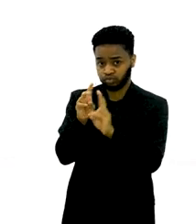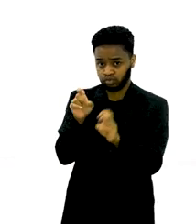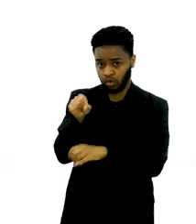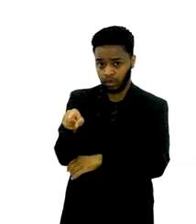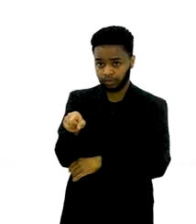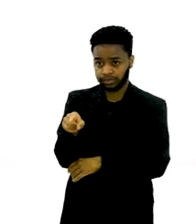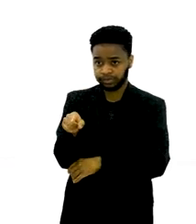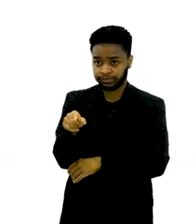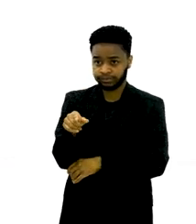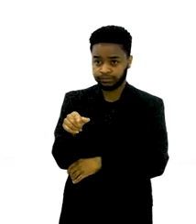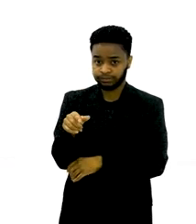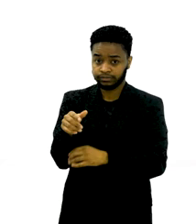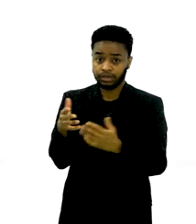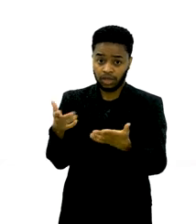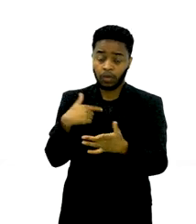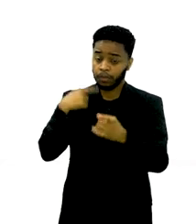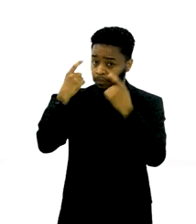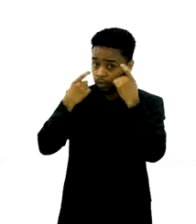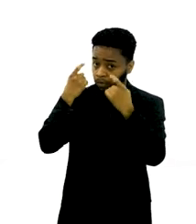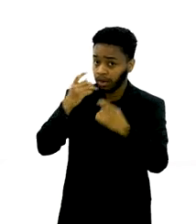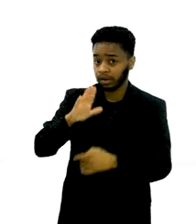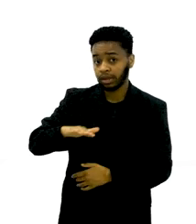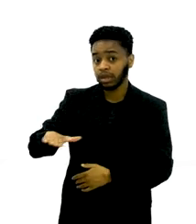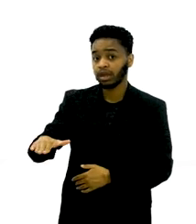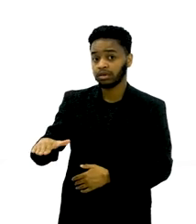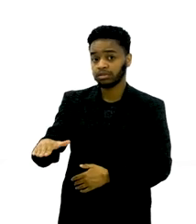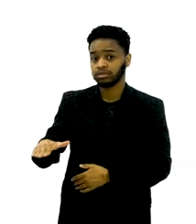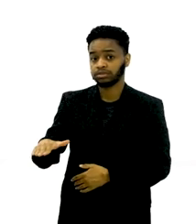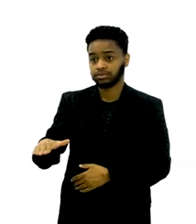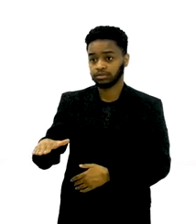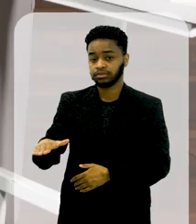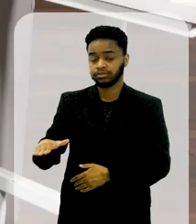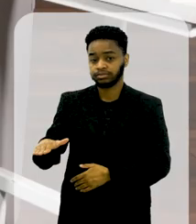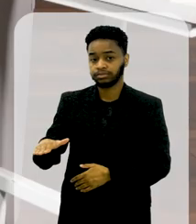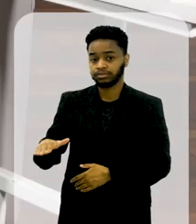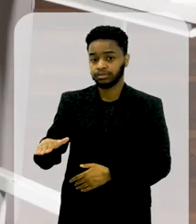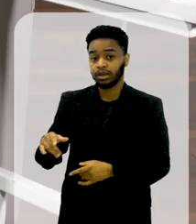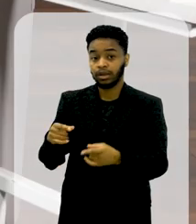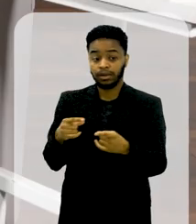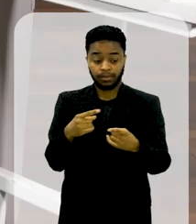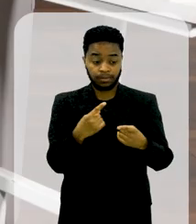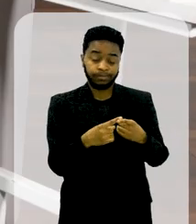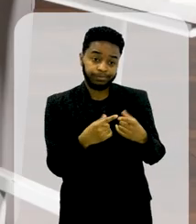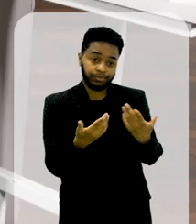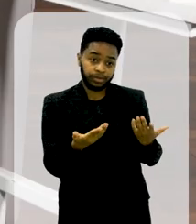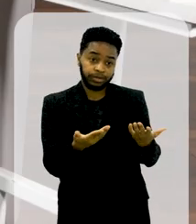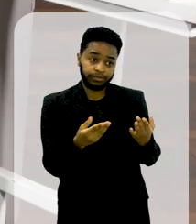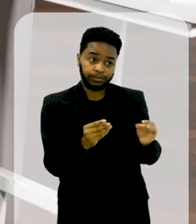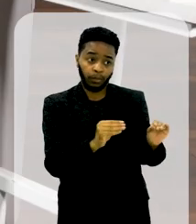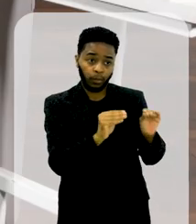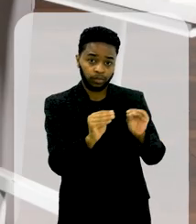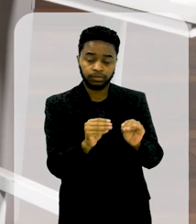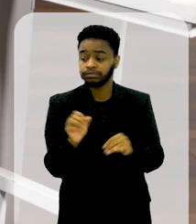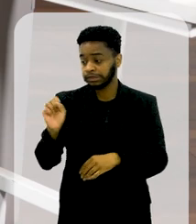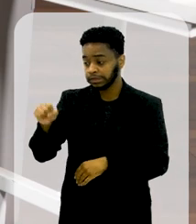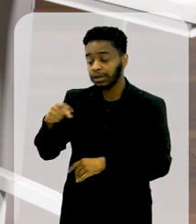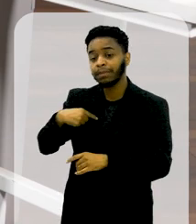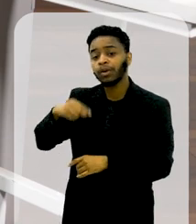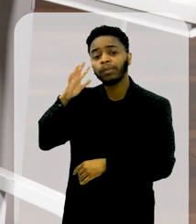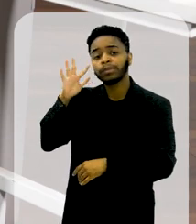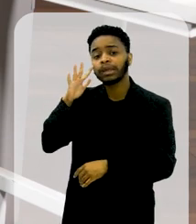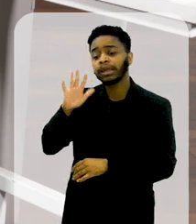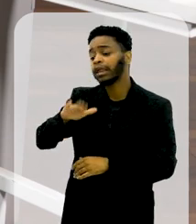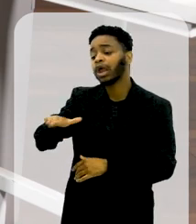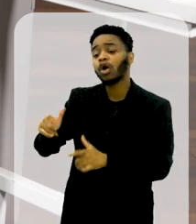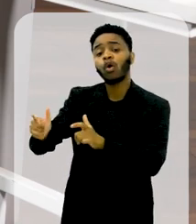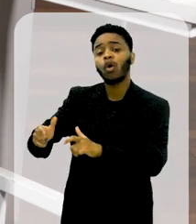né A primeira preocupação veio com as crianças é acabaram deslocando trazendo do eu falei sim mas e as crianças